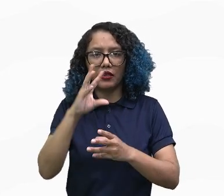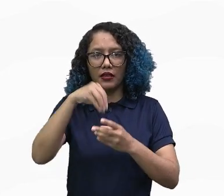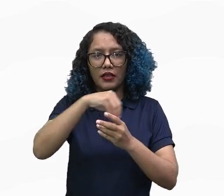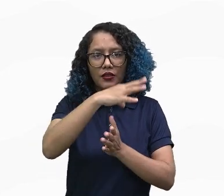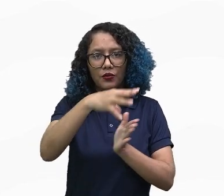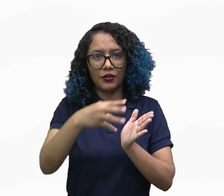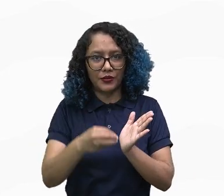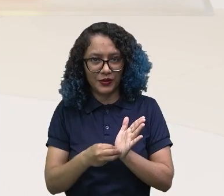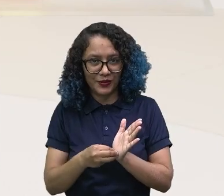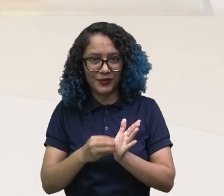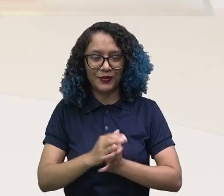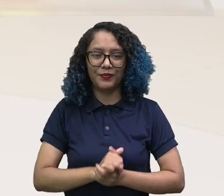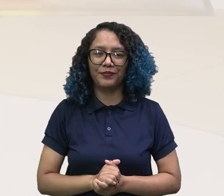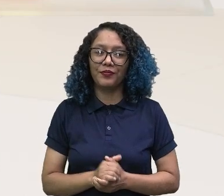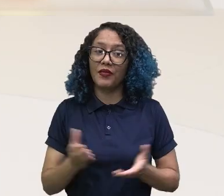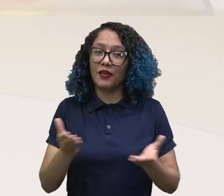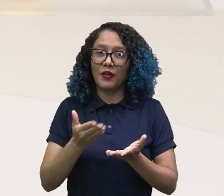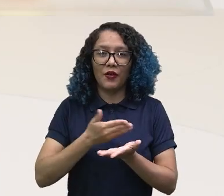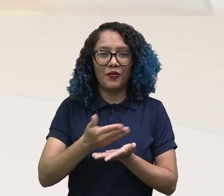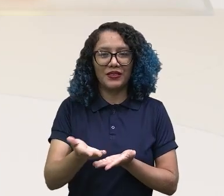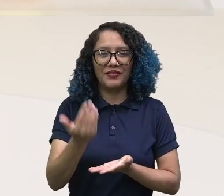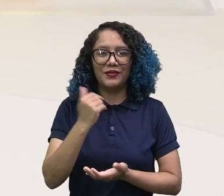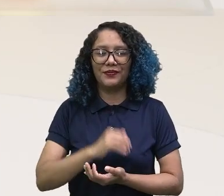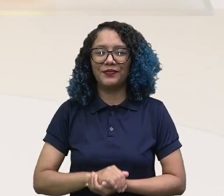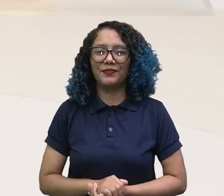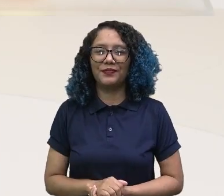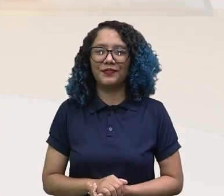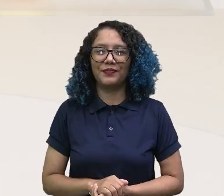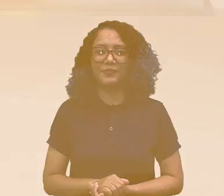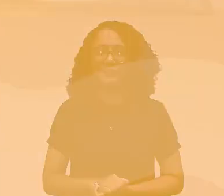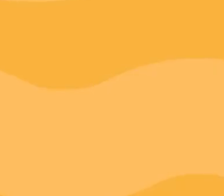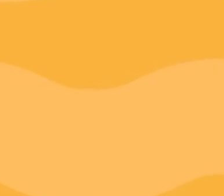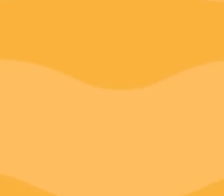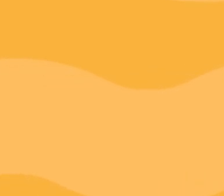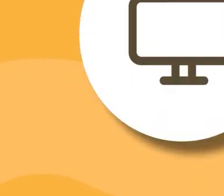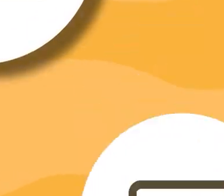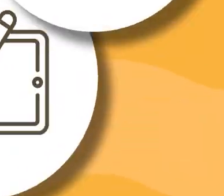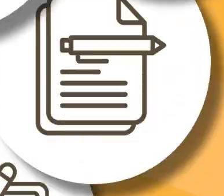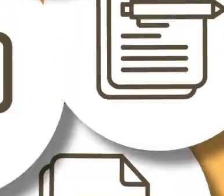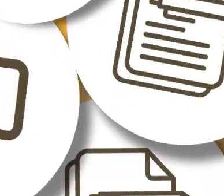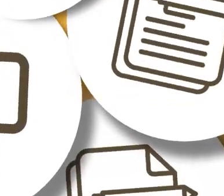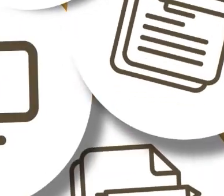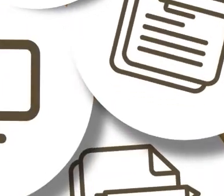da Amazônia. Vamos então para a nossa aula.